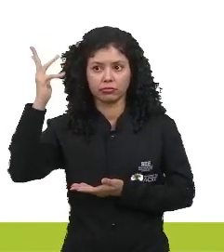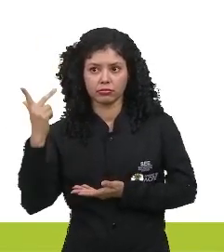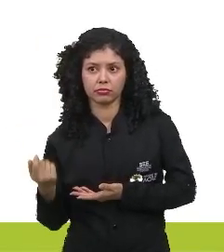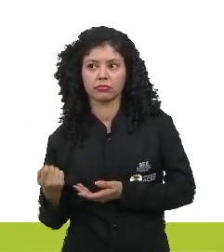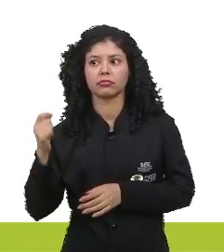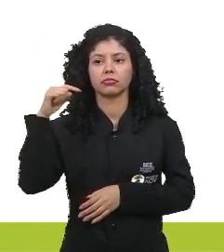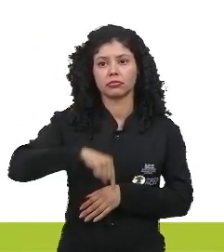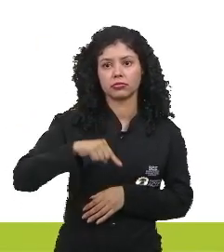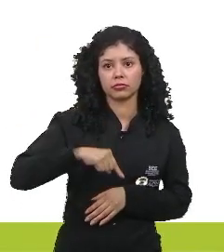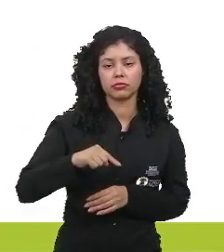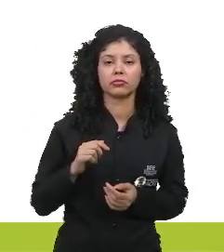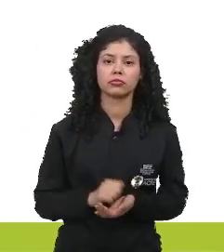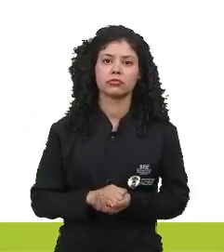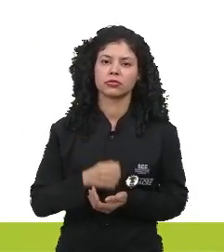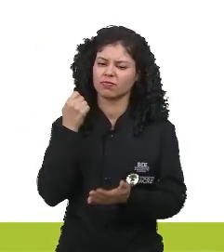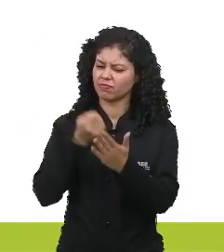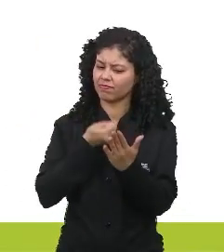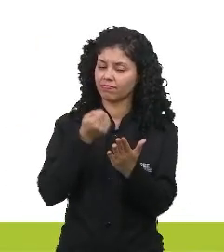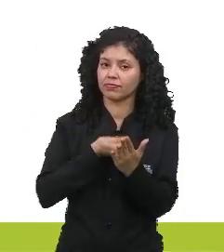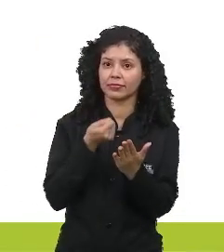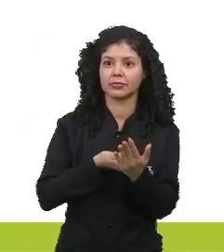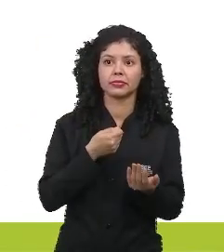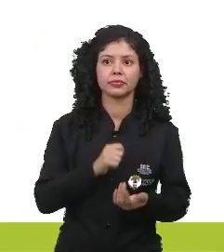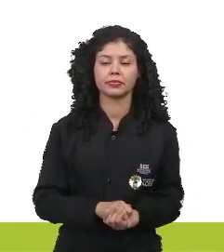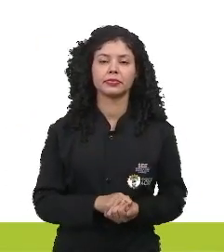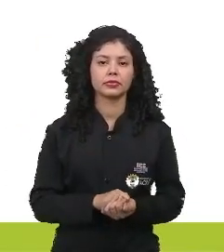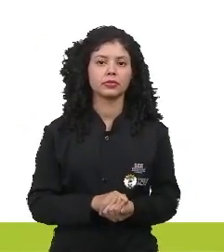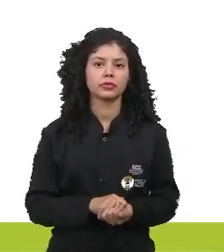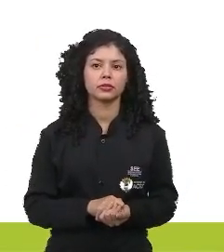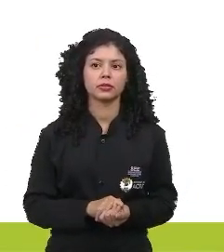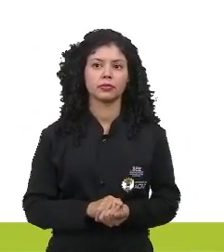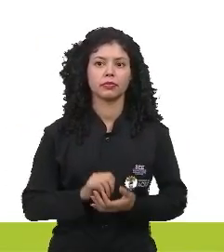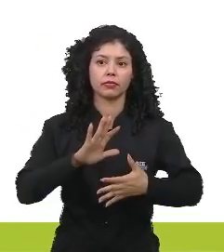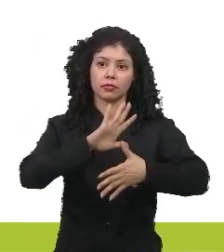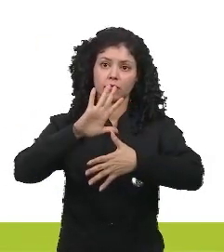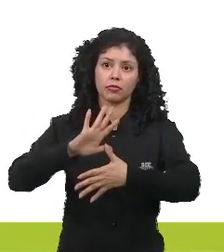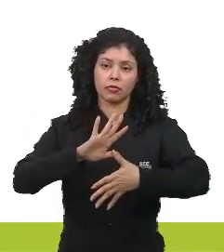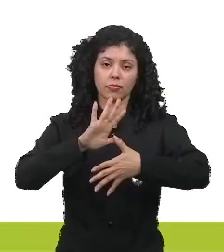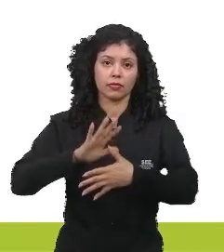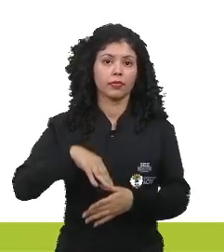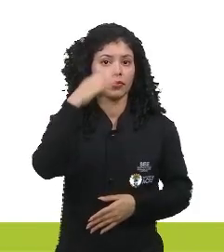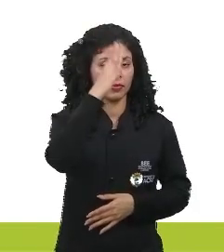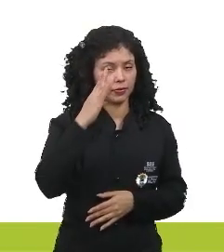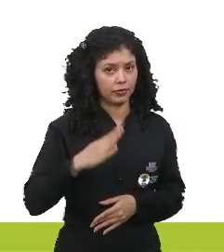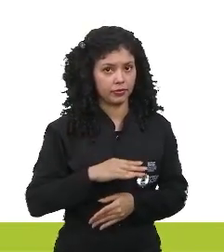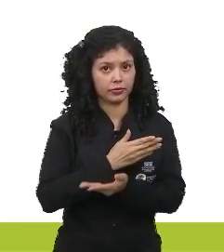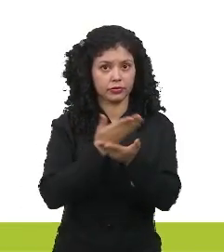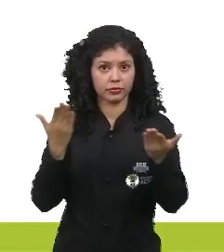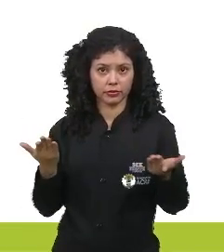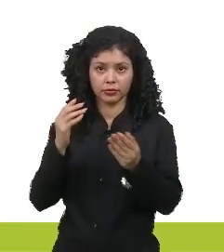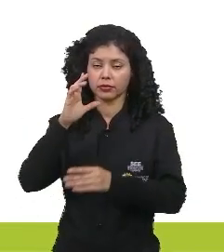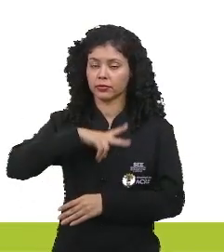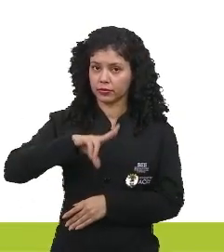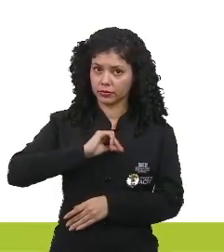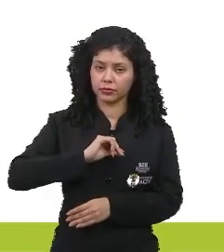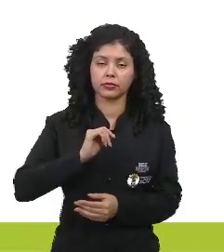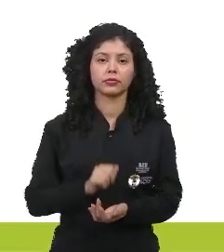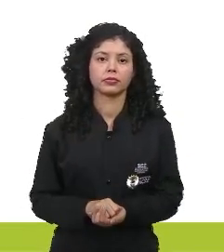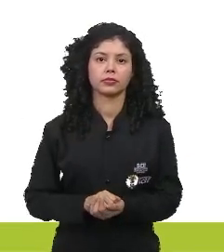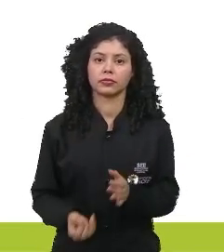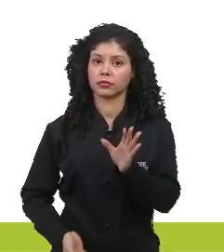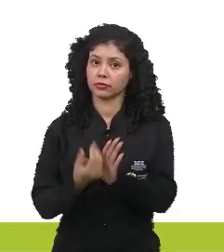africanos que foram trazidos de maneira forçada para a América, para o Brasil, então, pelos portugueses,